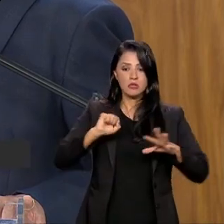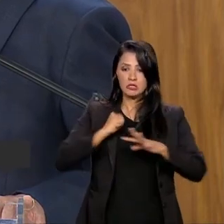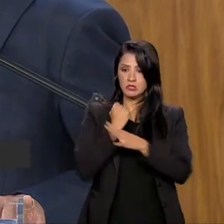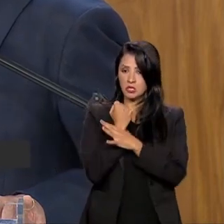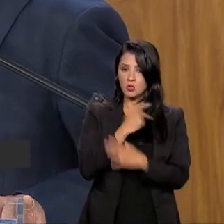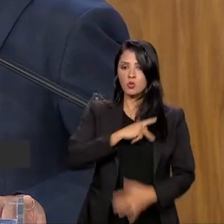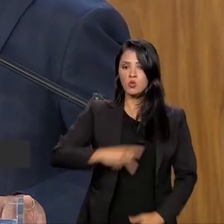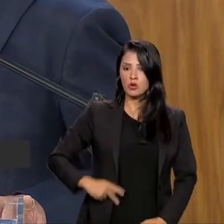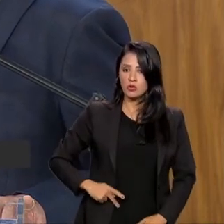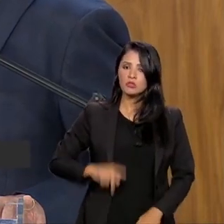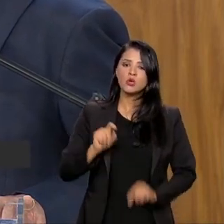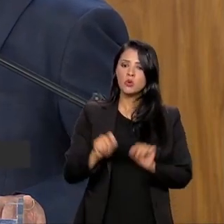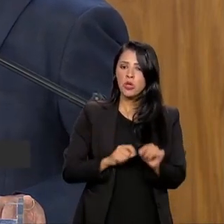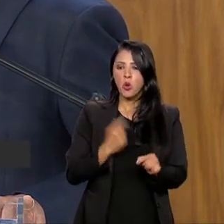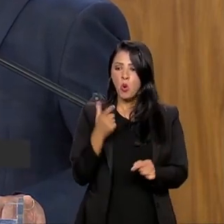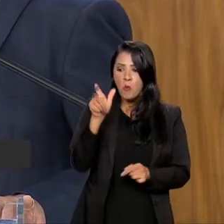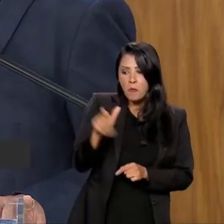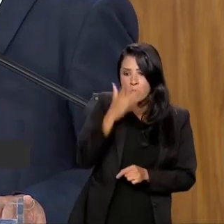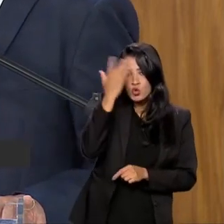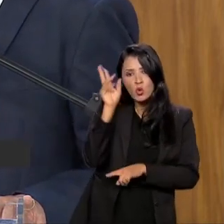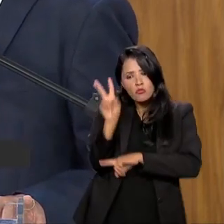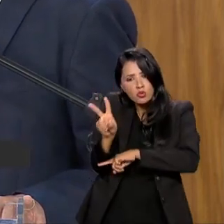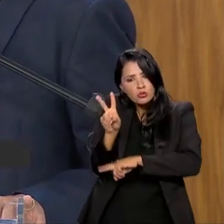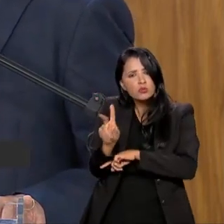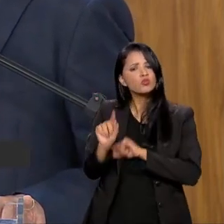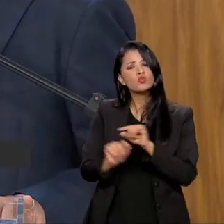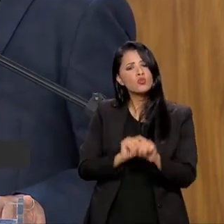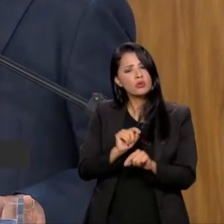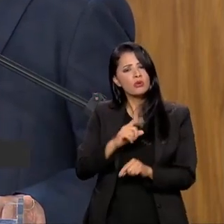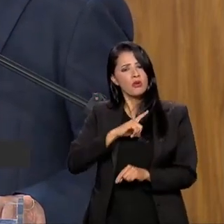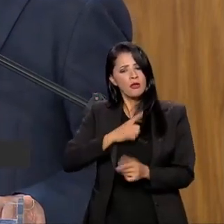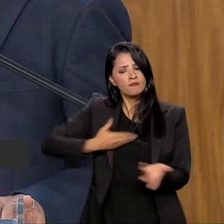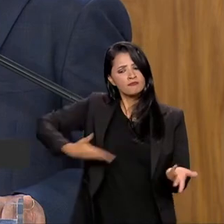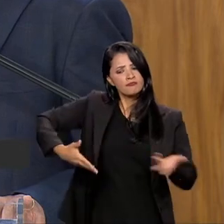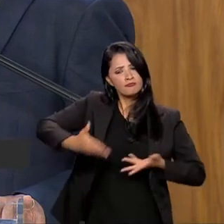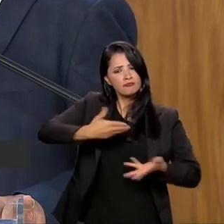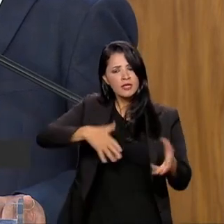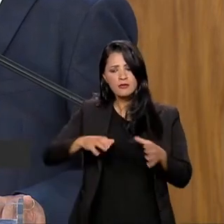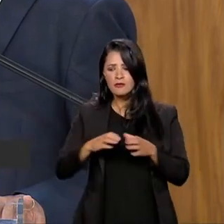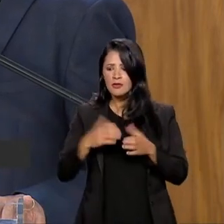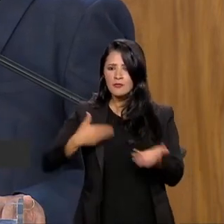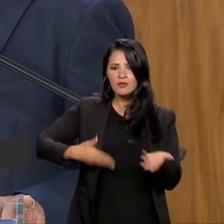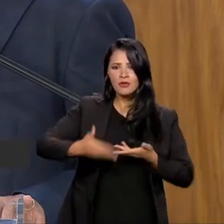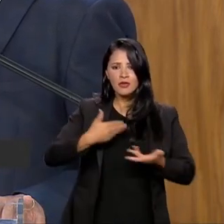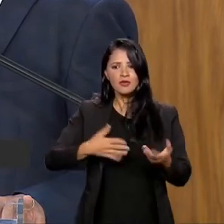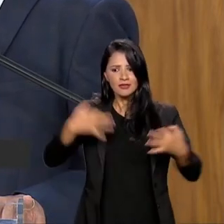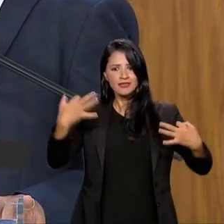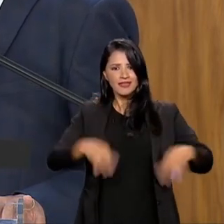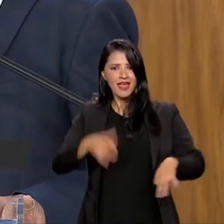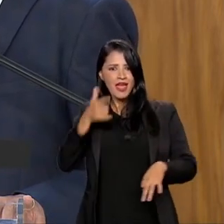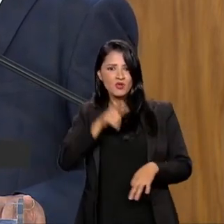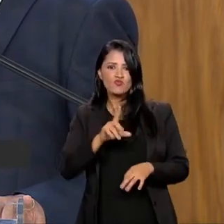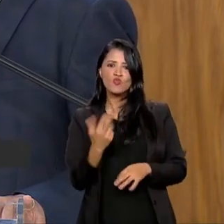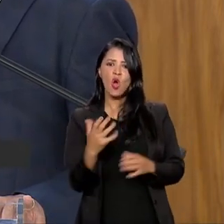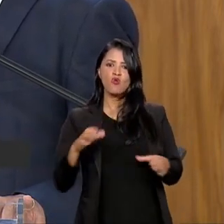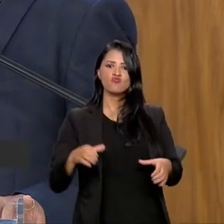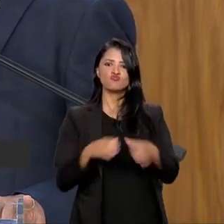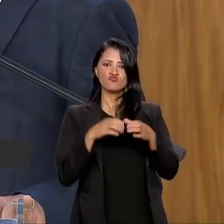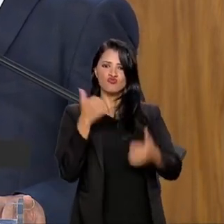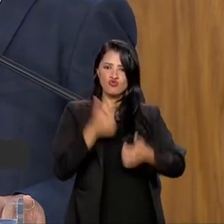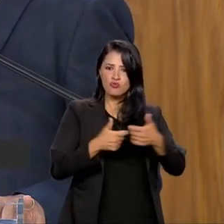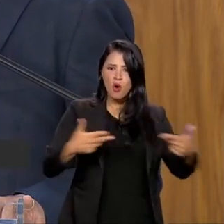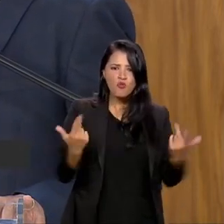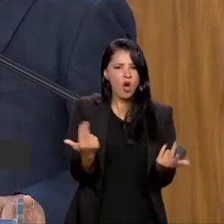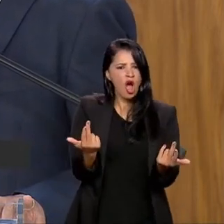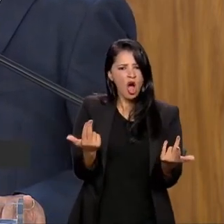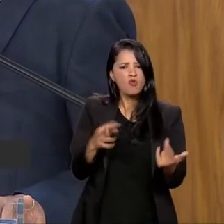pública ou segurança de pessoas, é haver um entrosamento da equipe e funcionamento da equipe como um time para que as